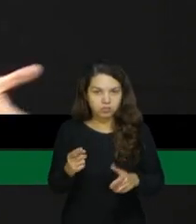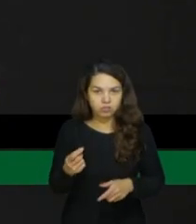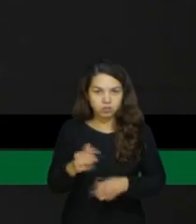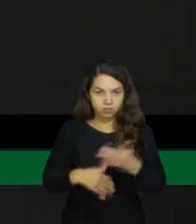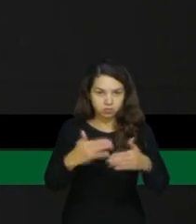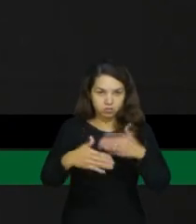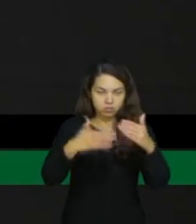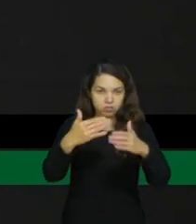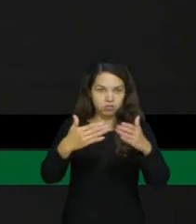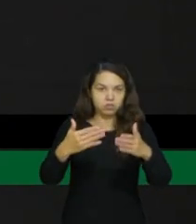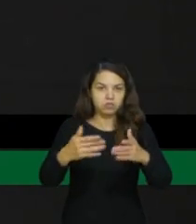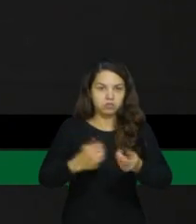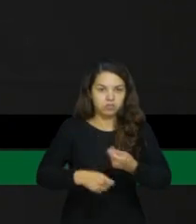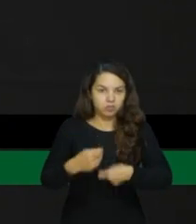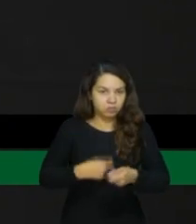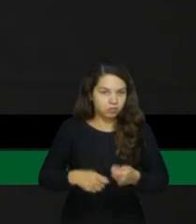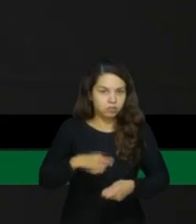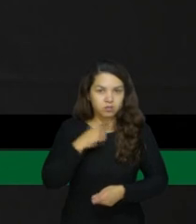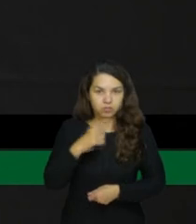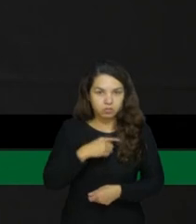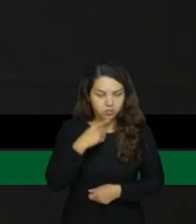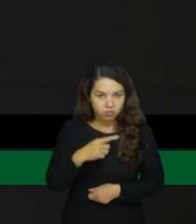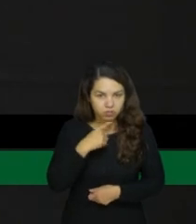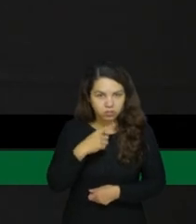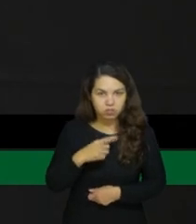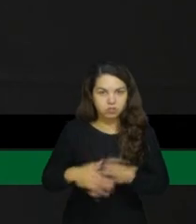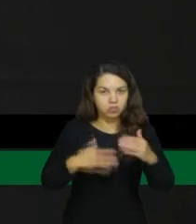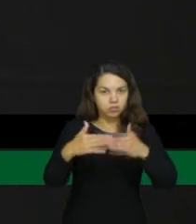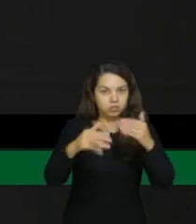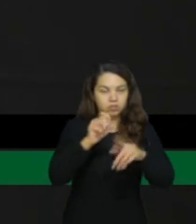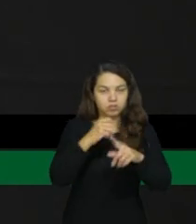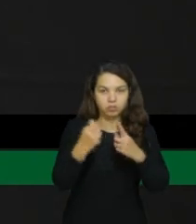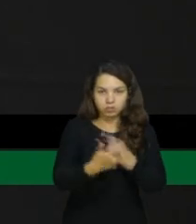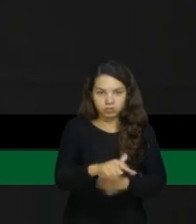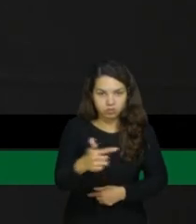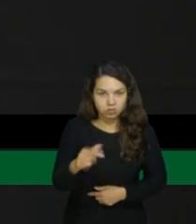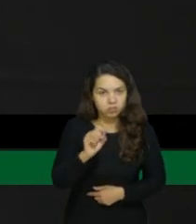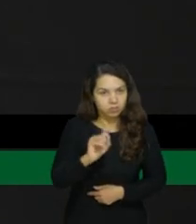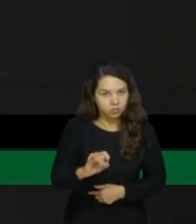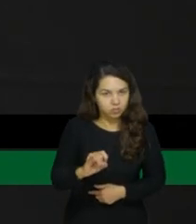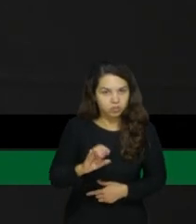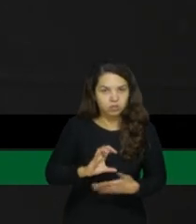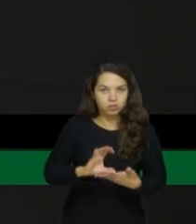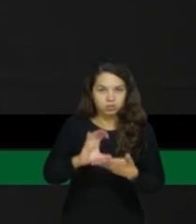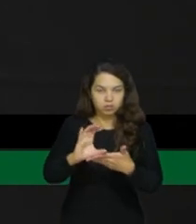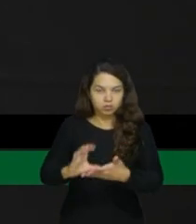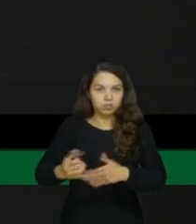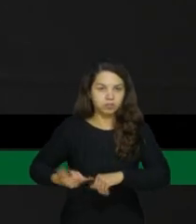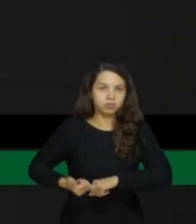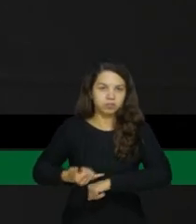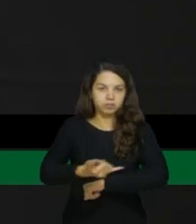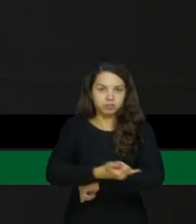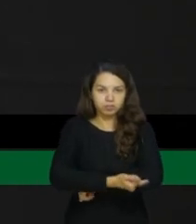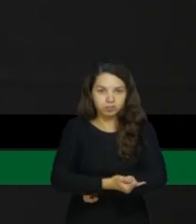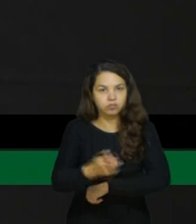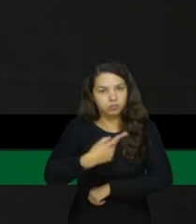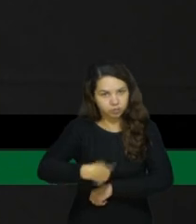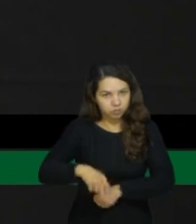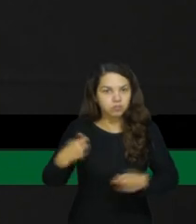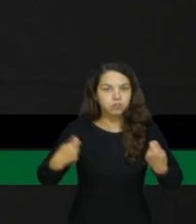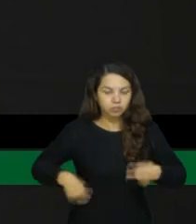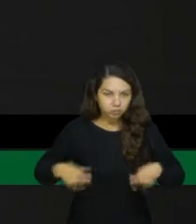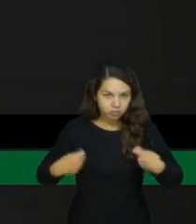não ocorre, o desenvolvimento social não existe se nós não tivermos investimentos em infraestrutura. E nós precisamos